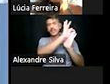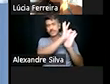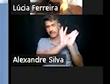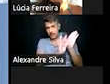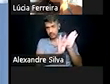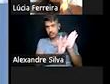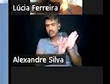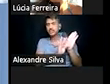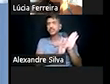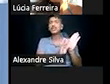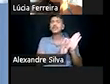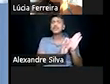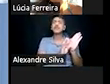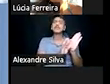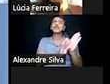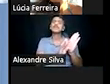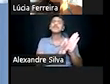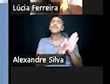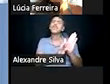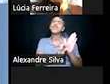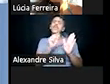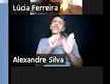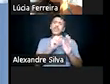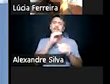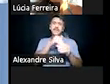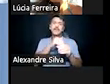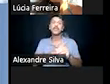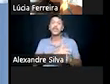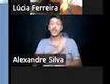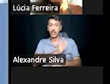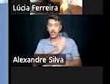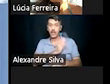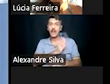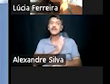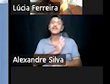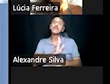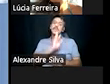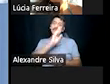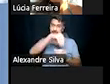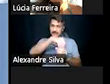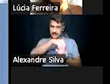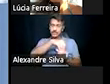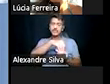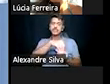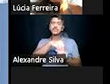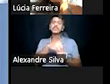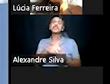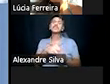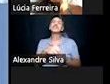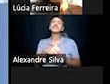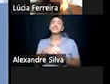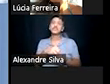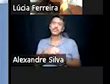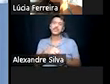qual há uma pequena urna que ele diz que o coração dele está guardado no pórtico sobre